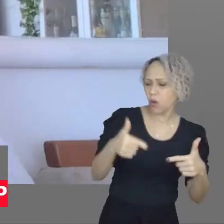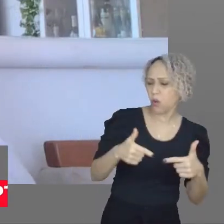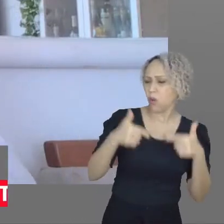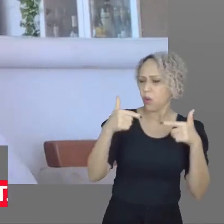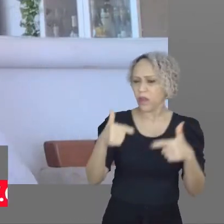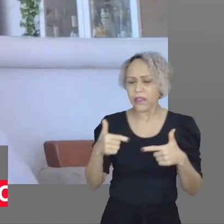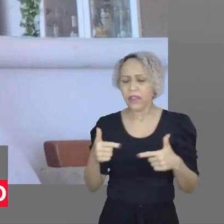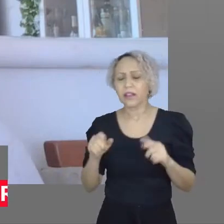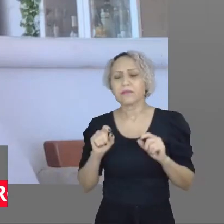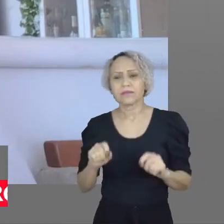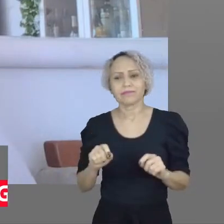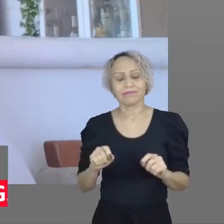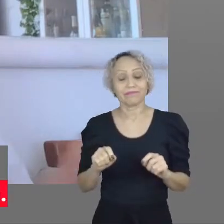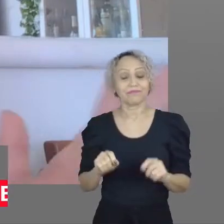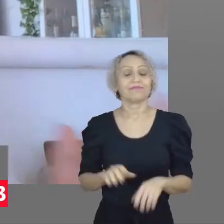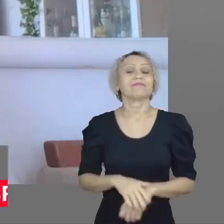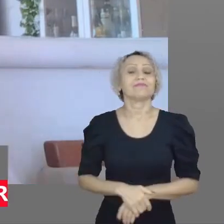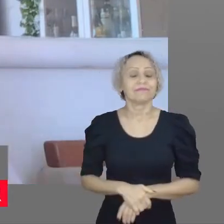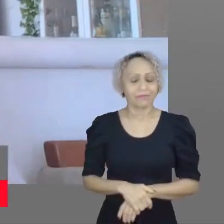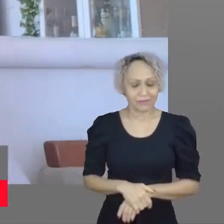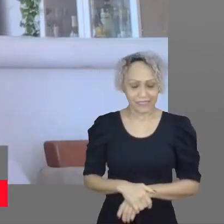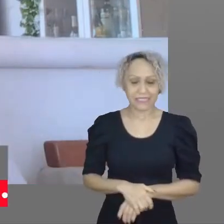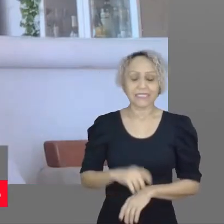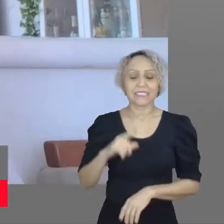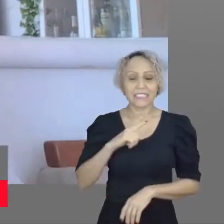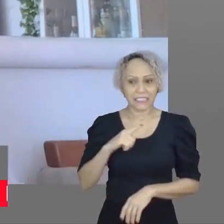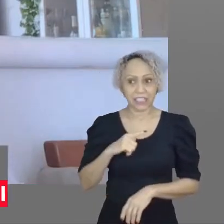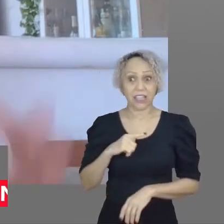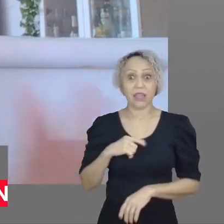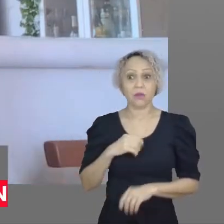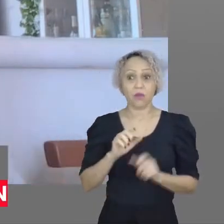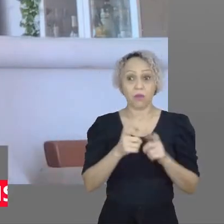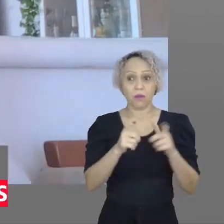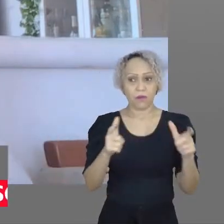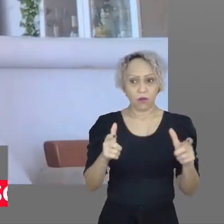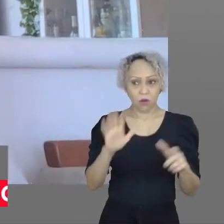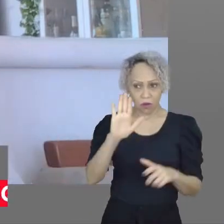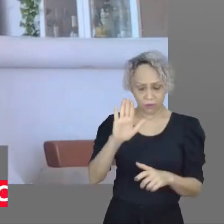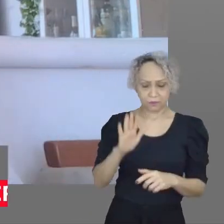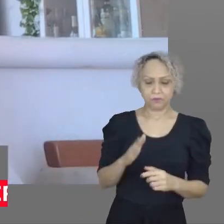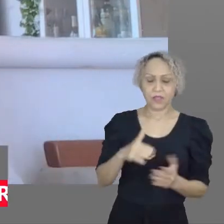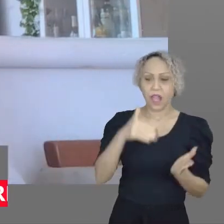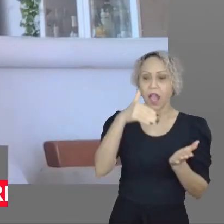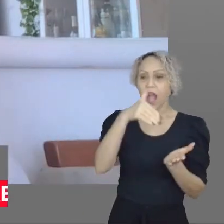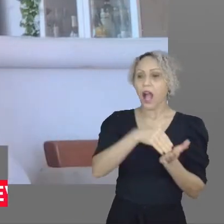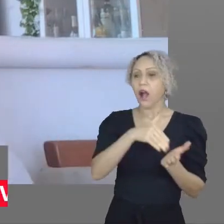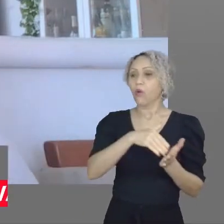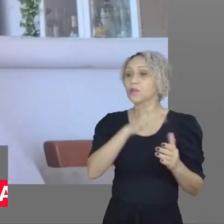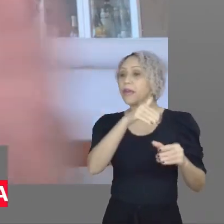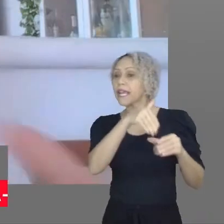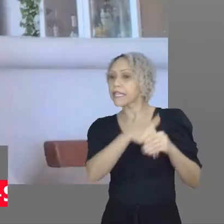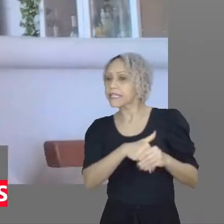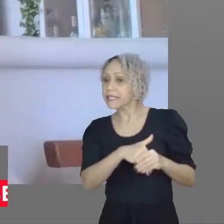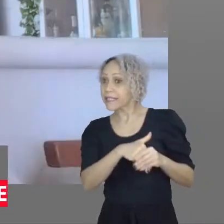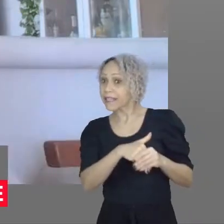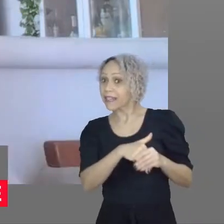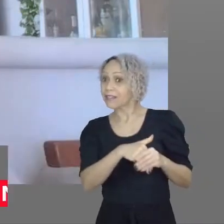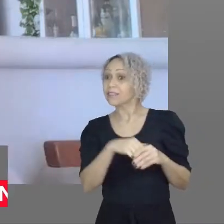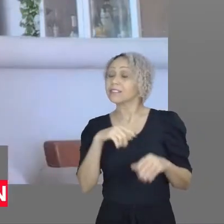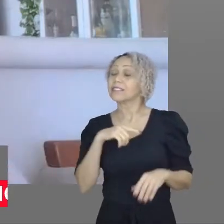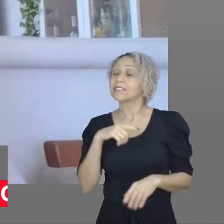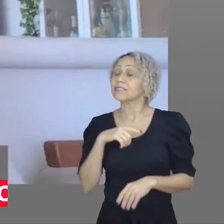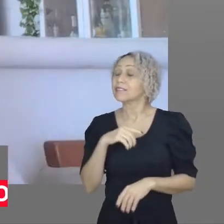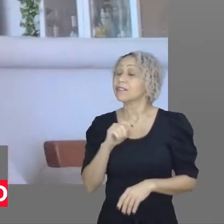grande crescimento. Só para a gente ter noção, a última edição a gente teve quase 12 mil pessoas participando e para o tamanho do